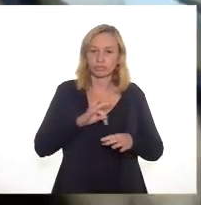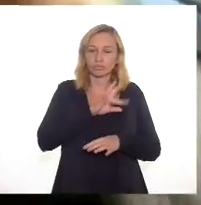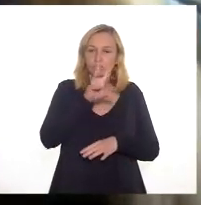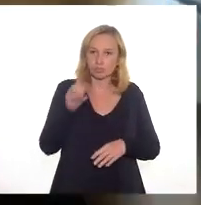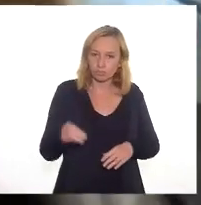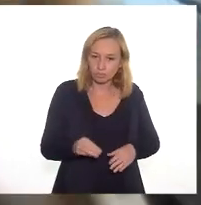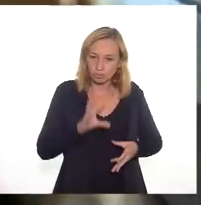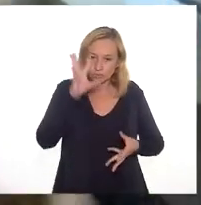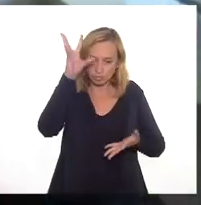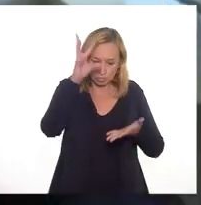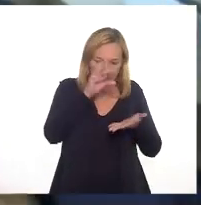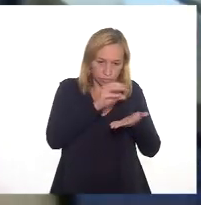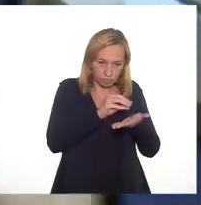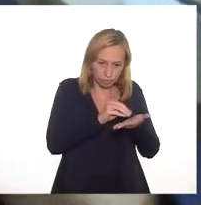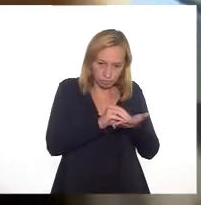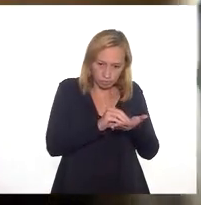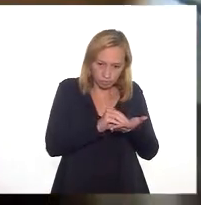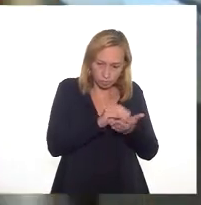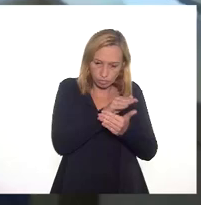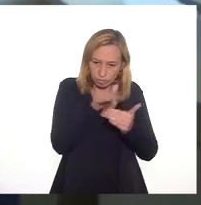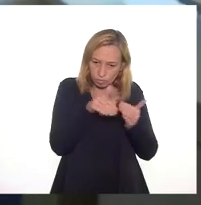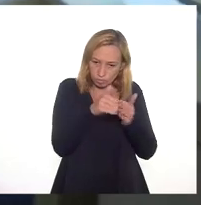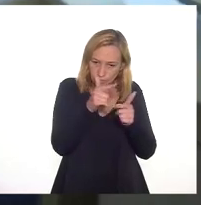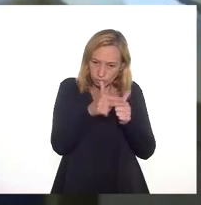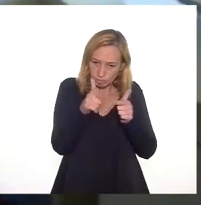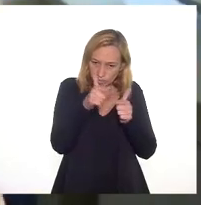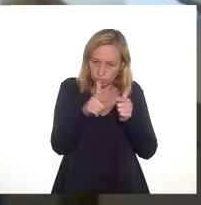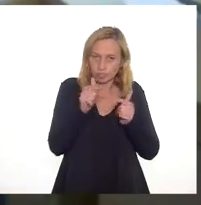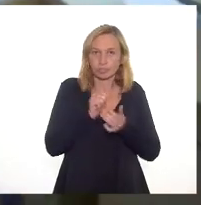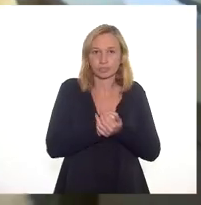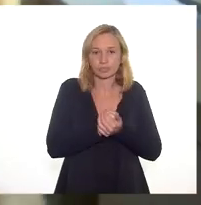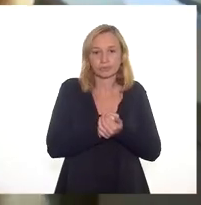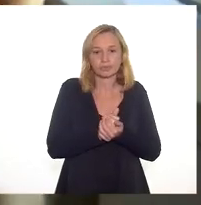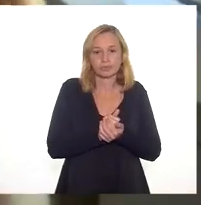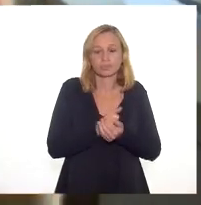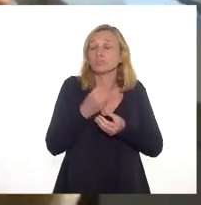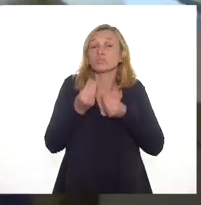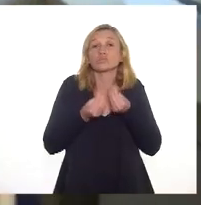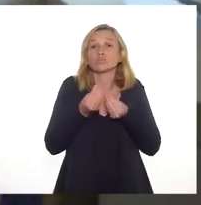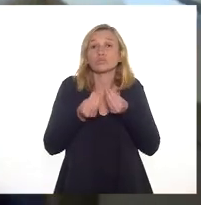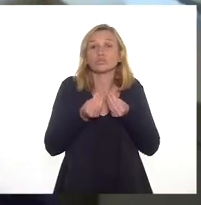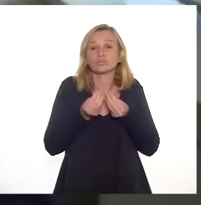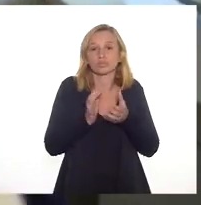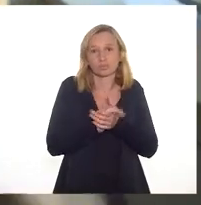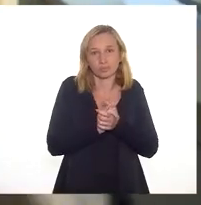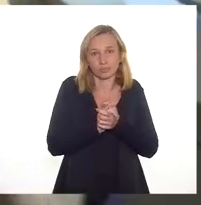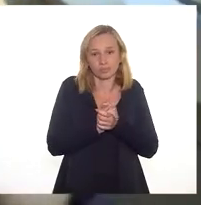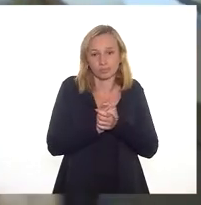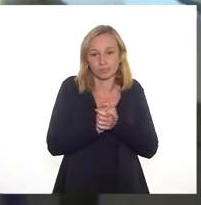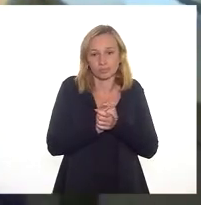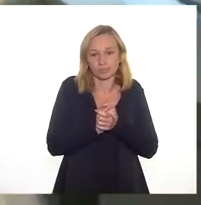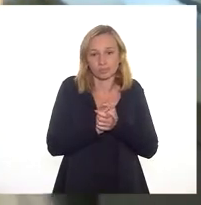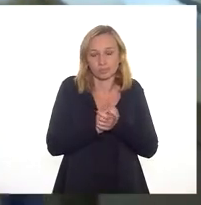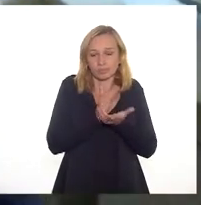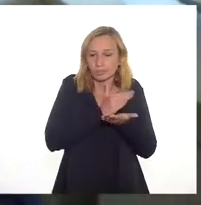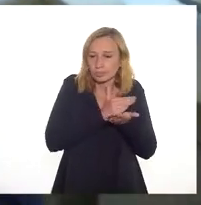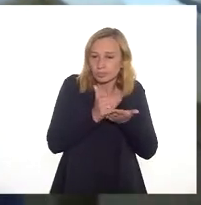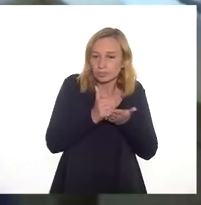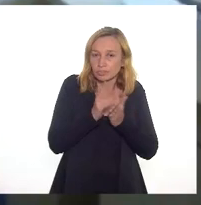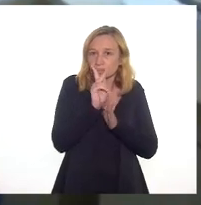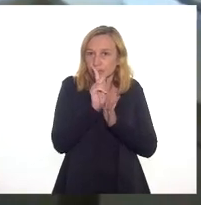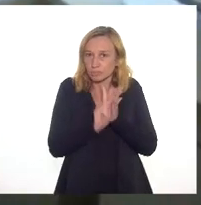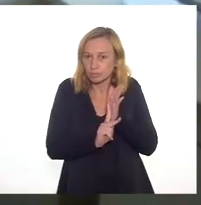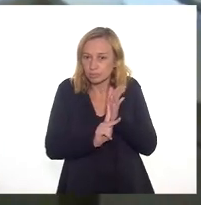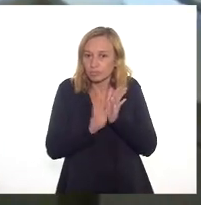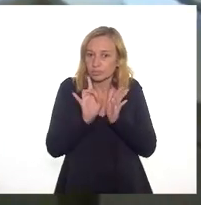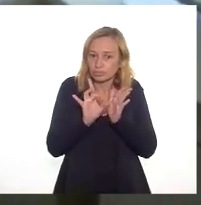foi colocado, de todos os problemas. Então, como é que se contornou? Inicialmente, o projeto era só